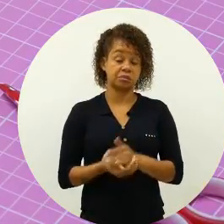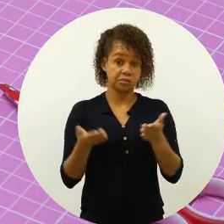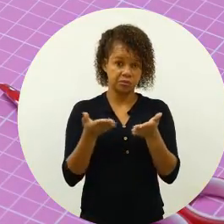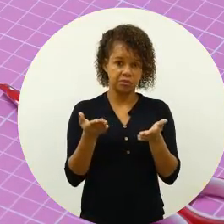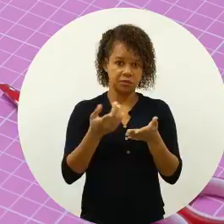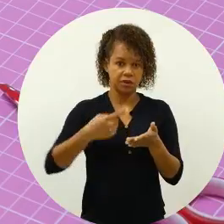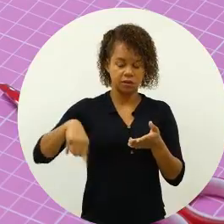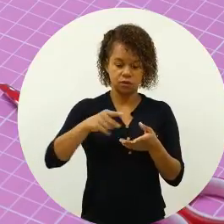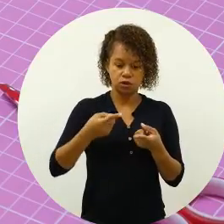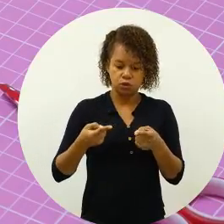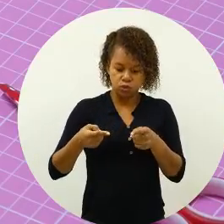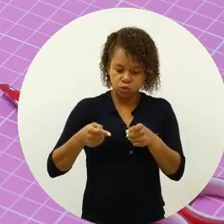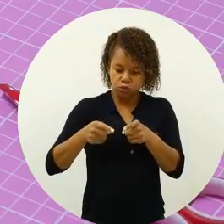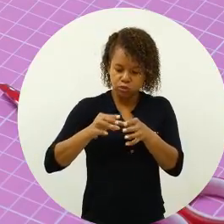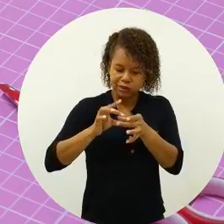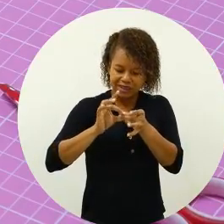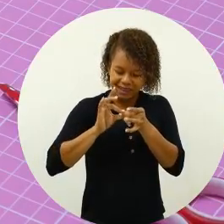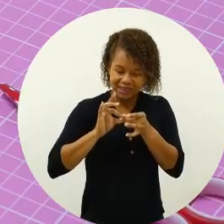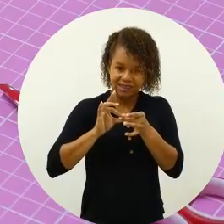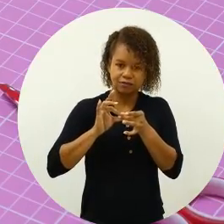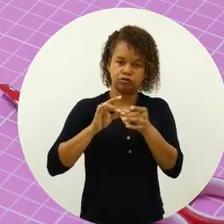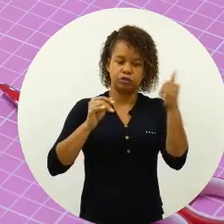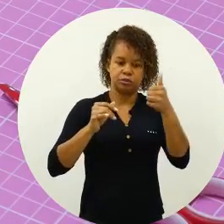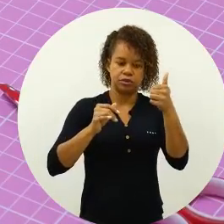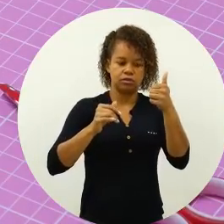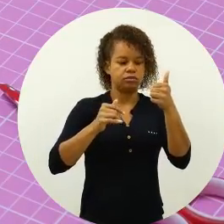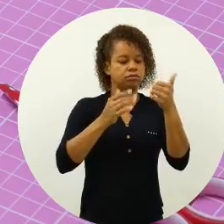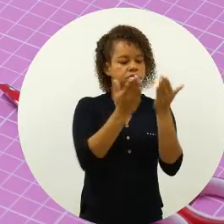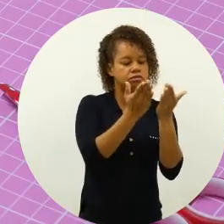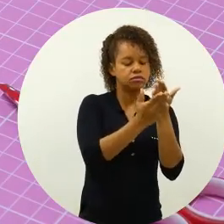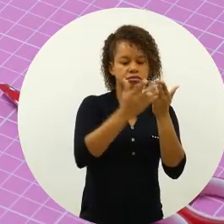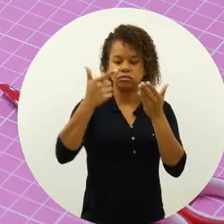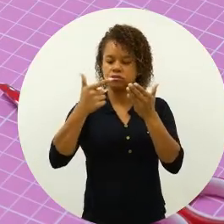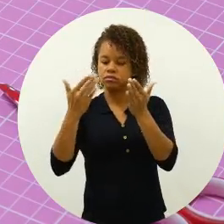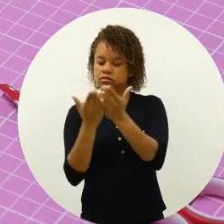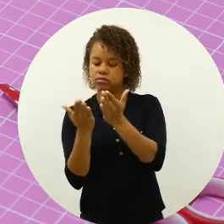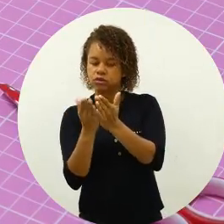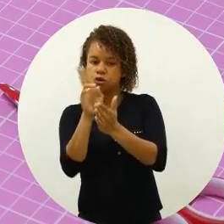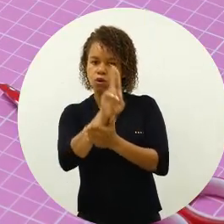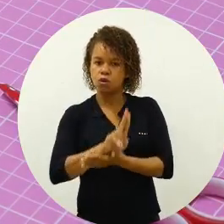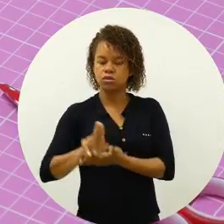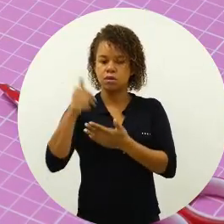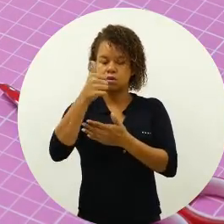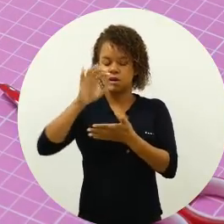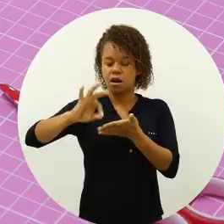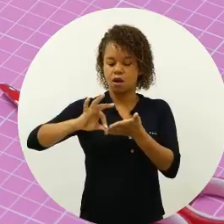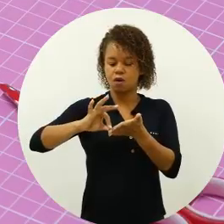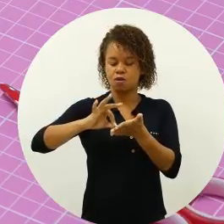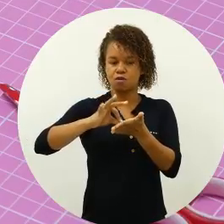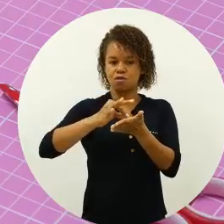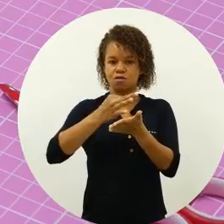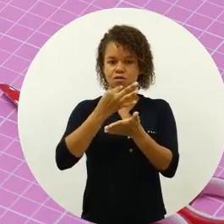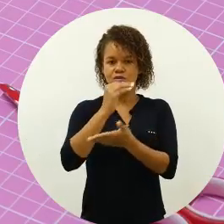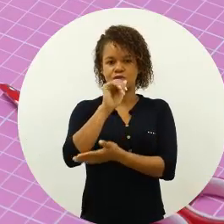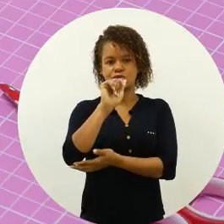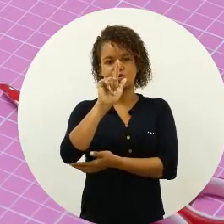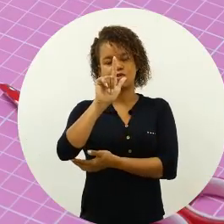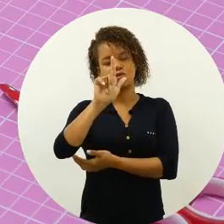Agora vamos unir o primeiro caderno com o segundo caderno com o uso da primeira agulha.